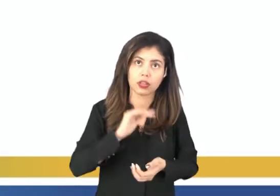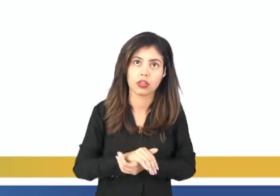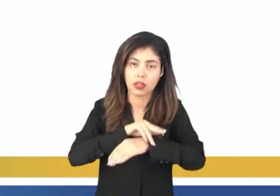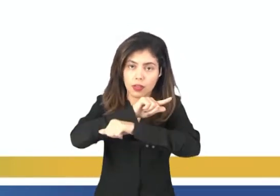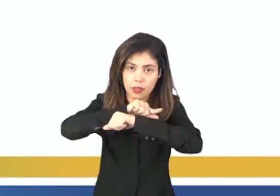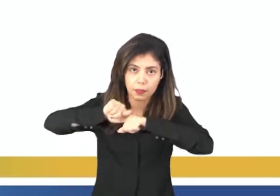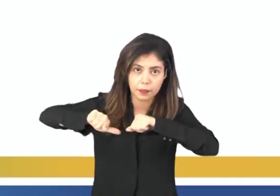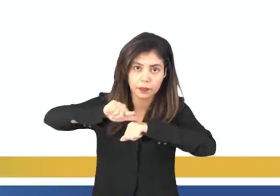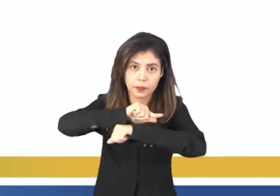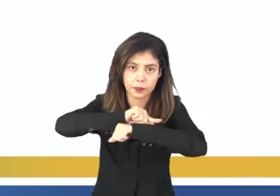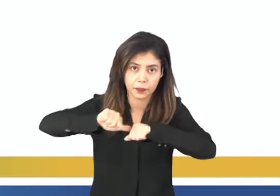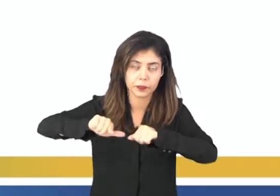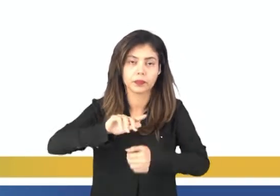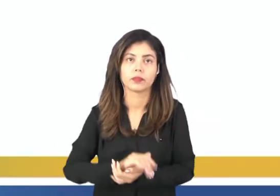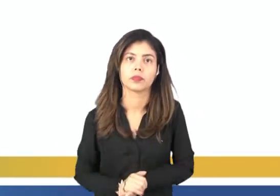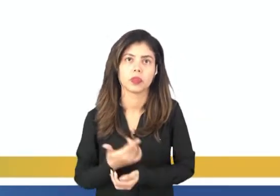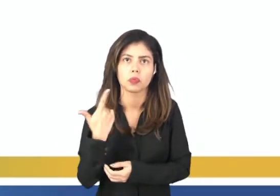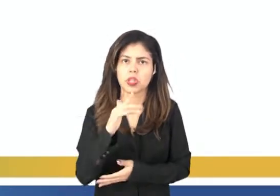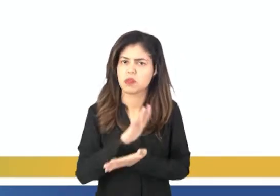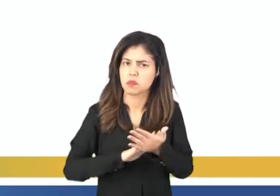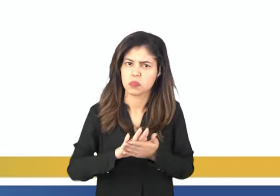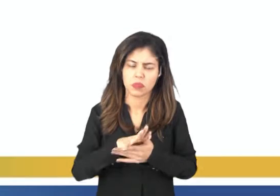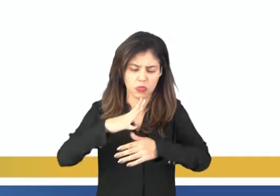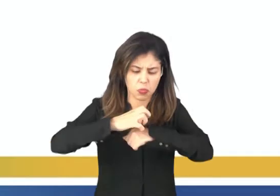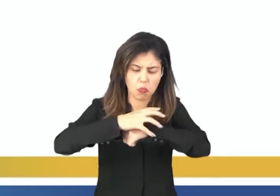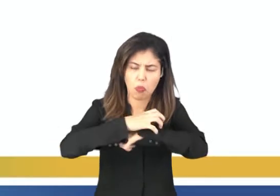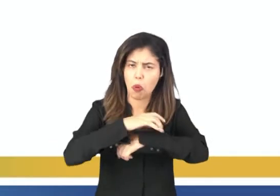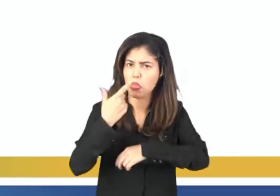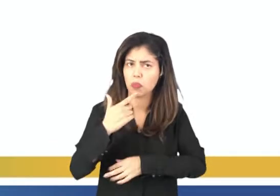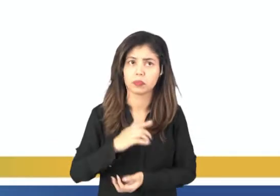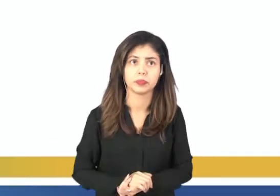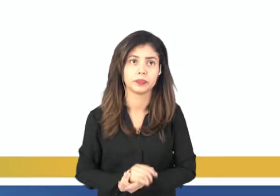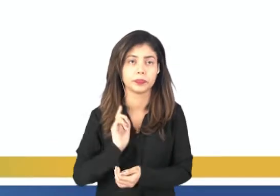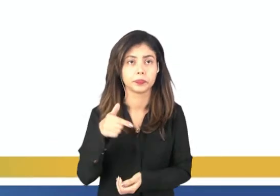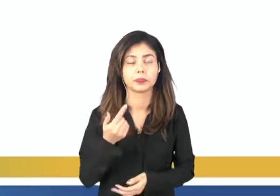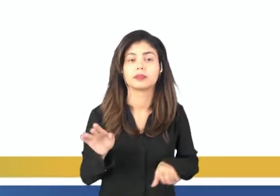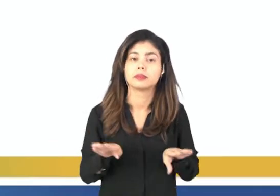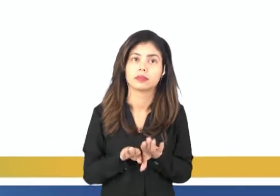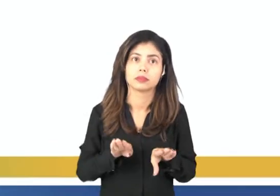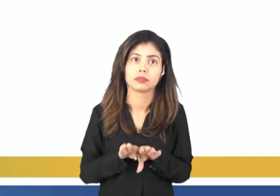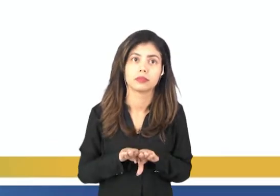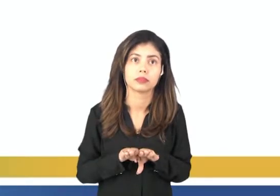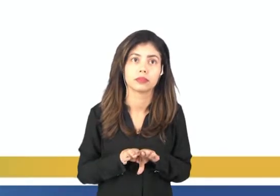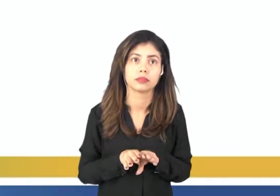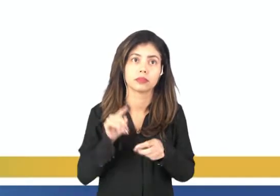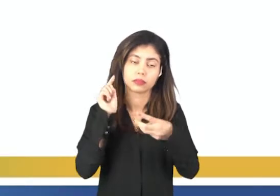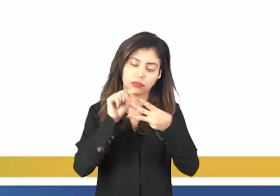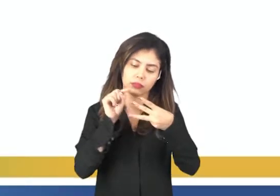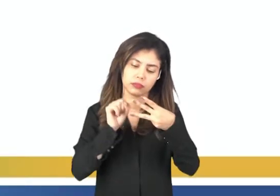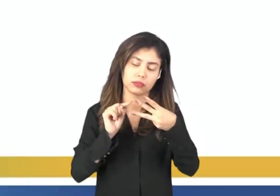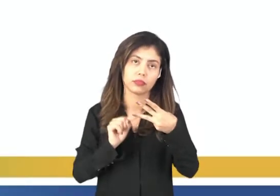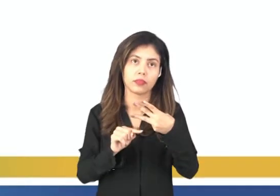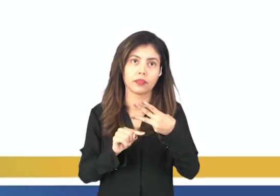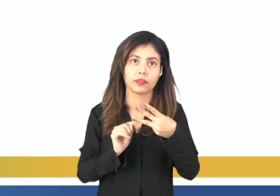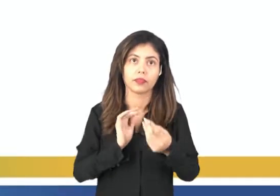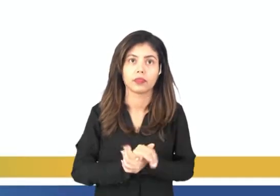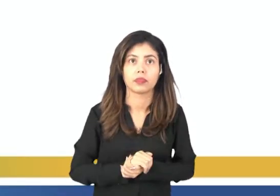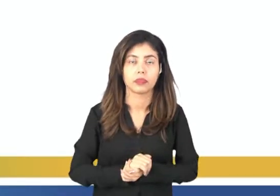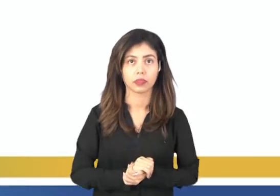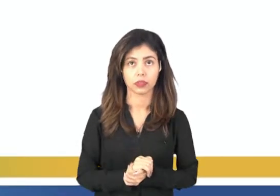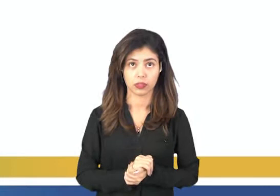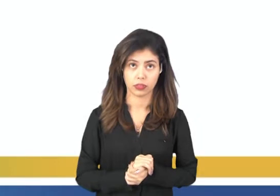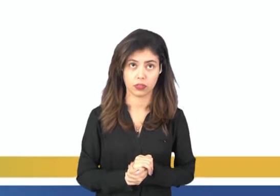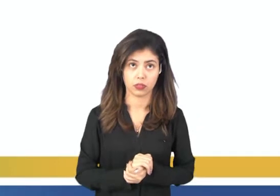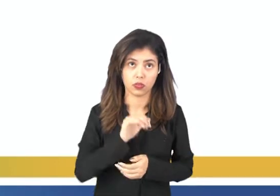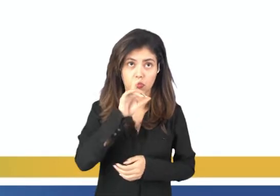Lisa porque não tem nenhuma extração tá outra diferenciação que eu posso fazer entre esses 3 tipos de tecidos diz